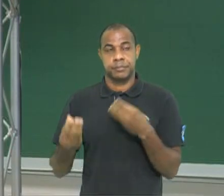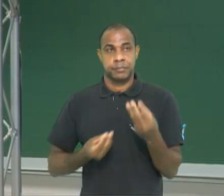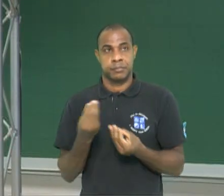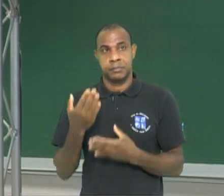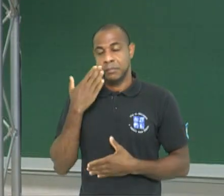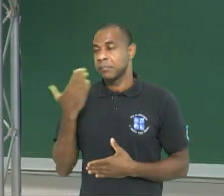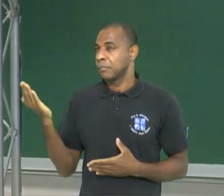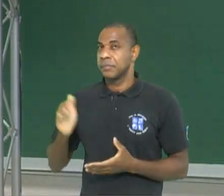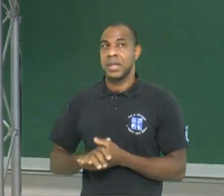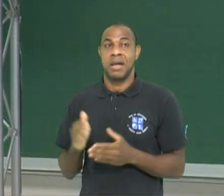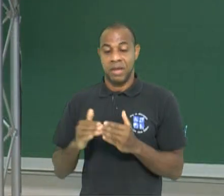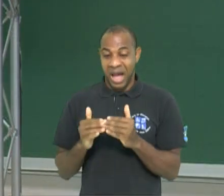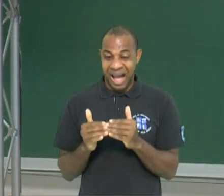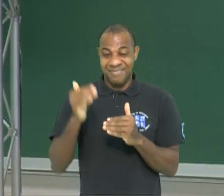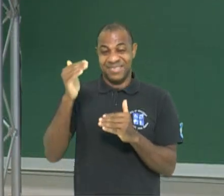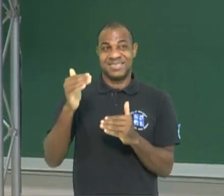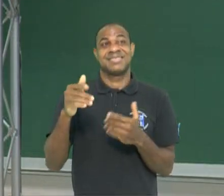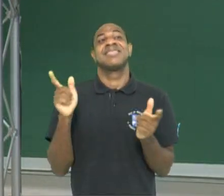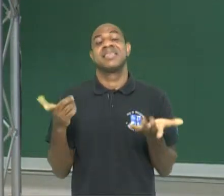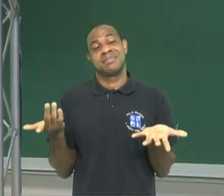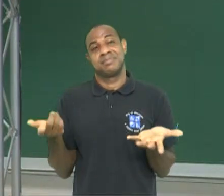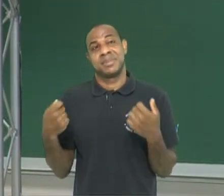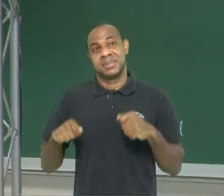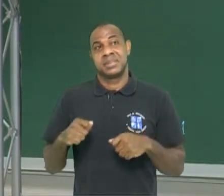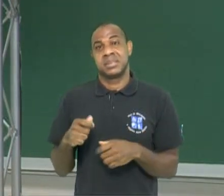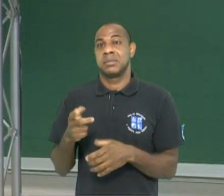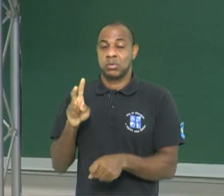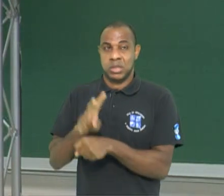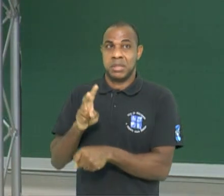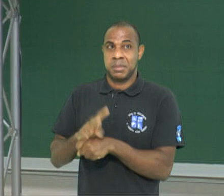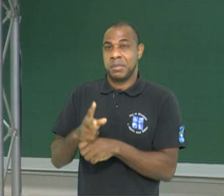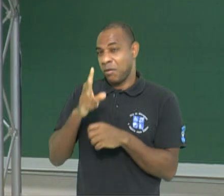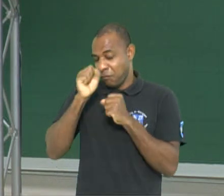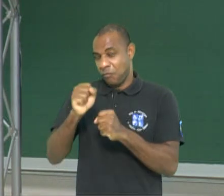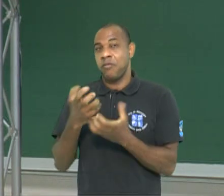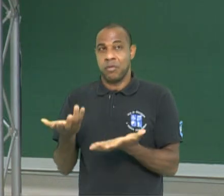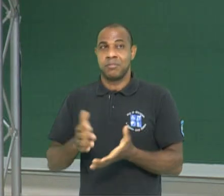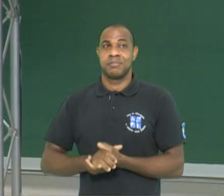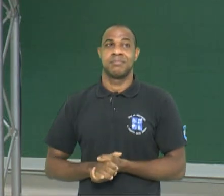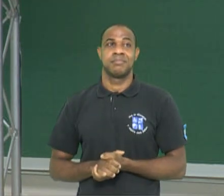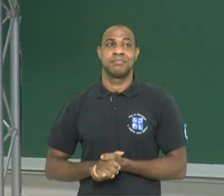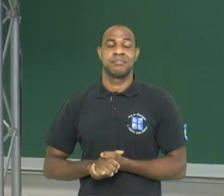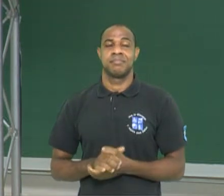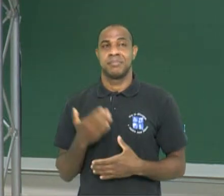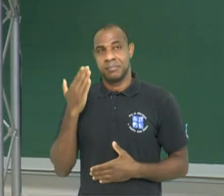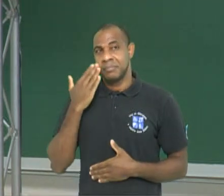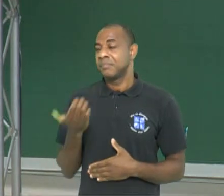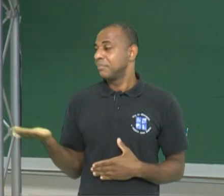mais avançada, muitas vezes tem que ser um tratamento muito mais agressivo ali, tá certo?